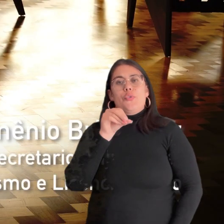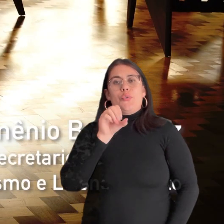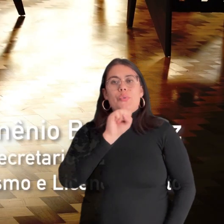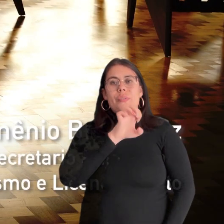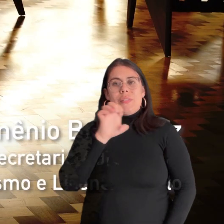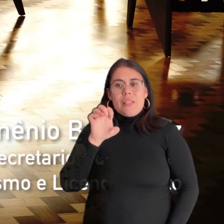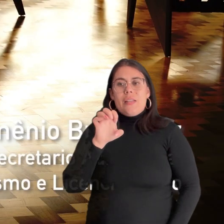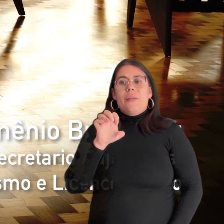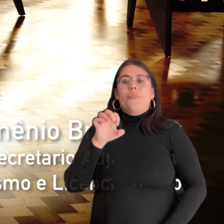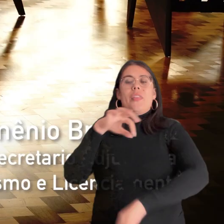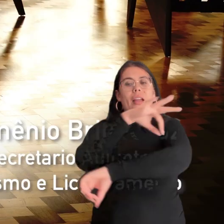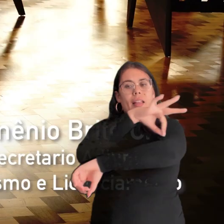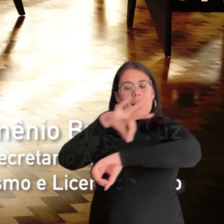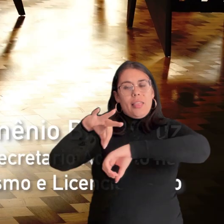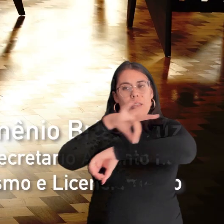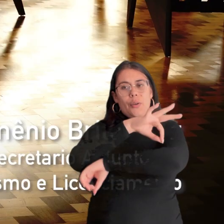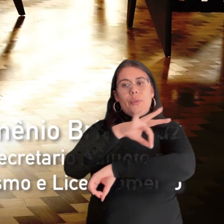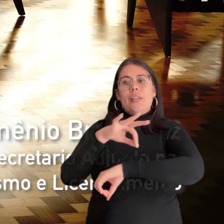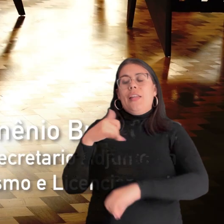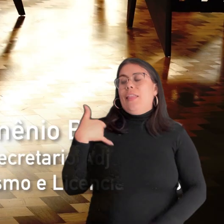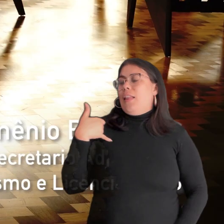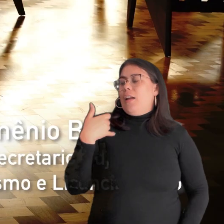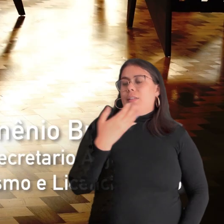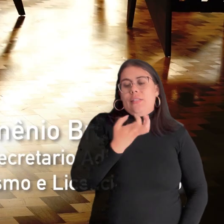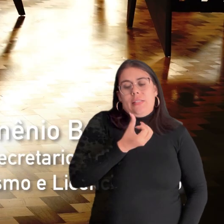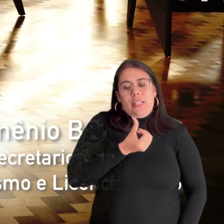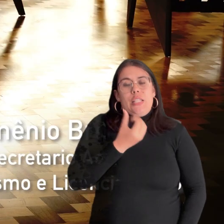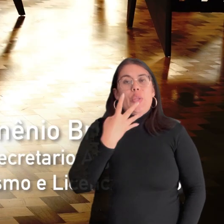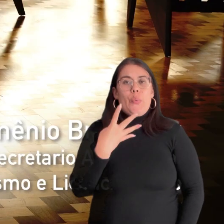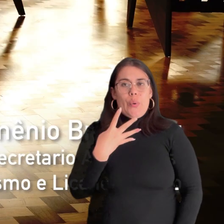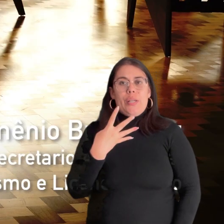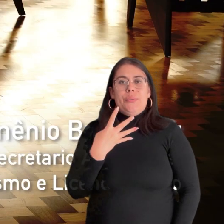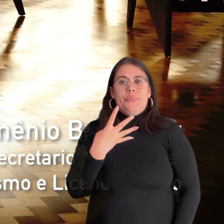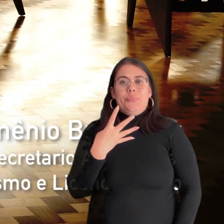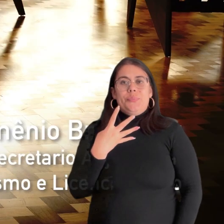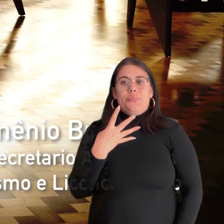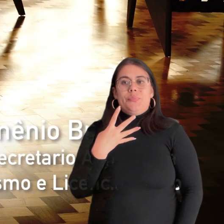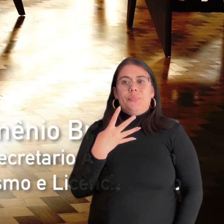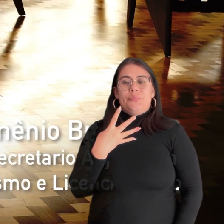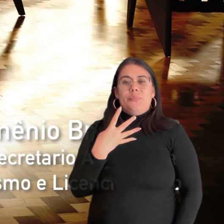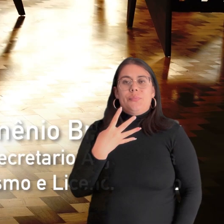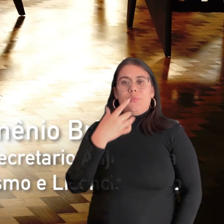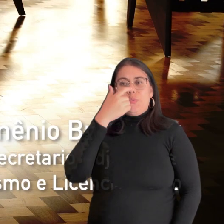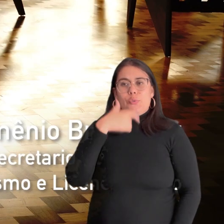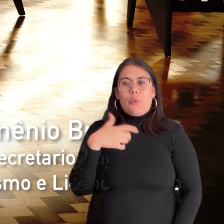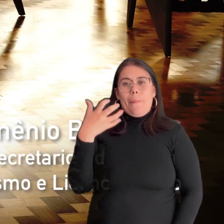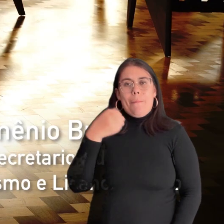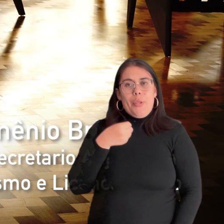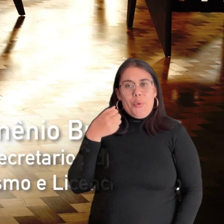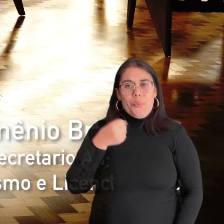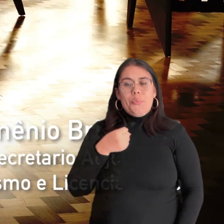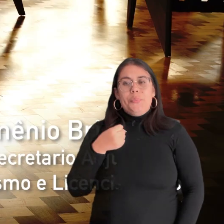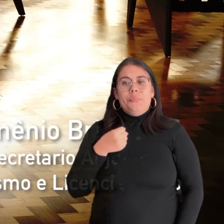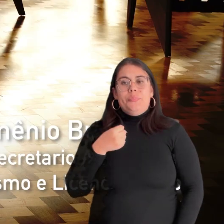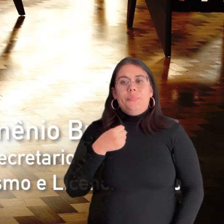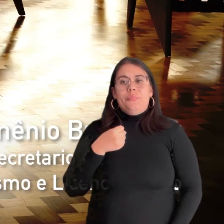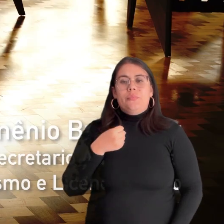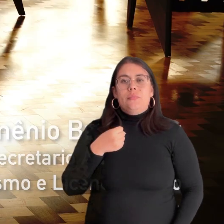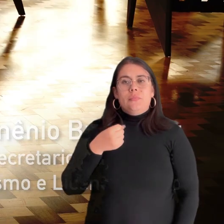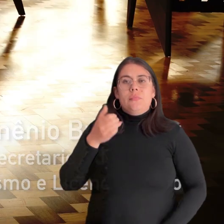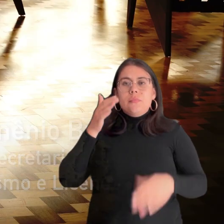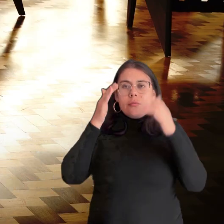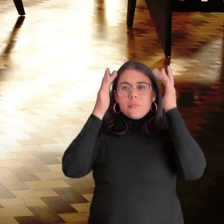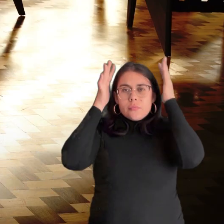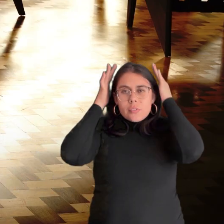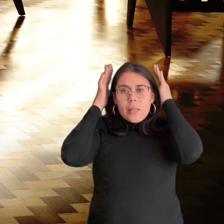64 anos, sou branco, um pouco grisalho e estou vestindo hoje uma camisa